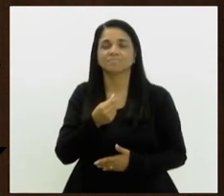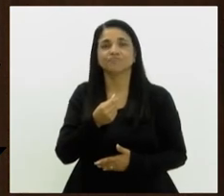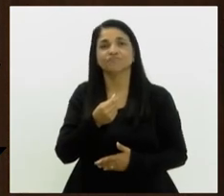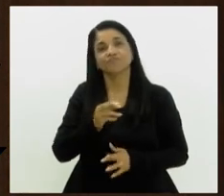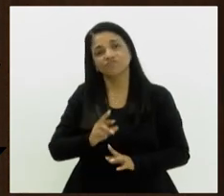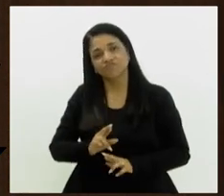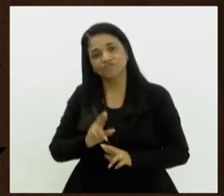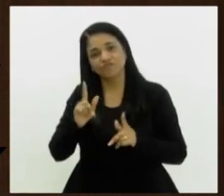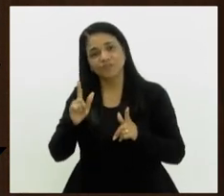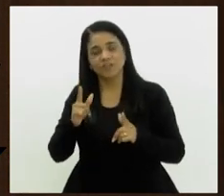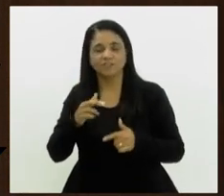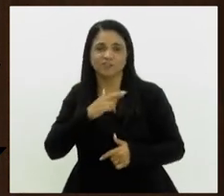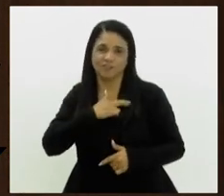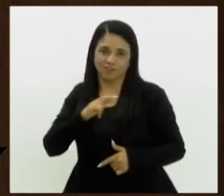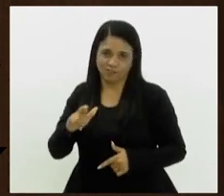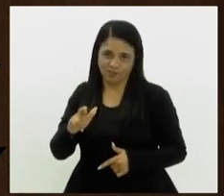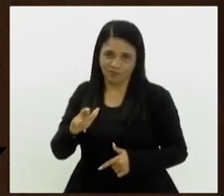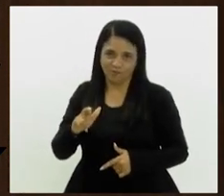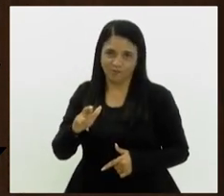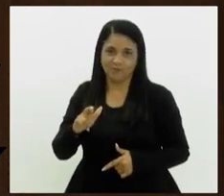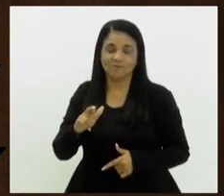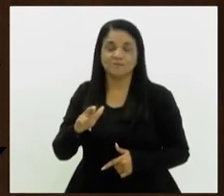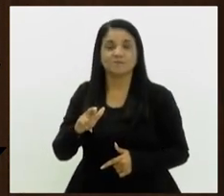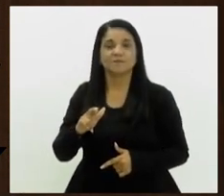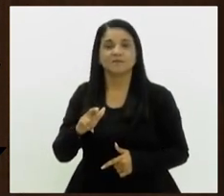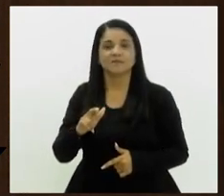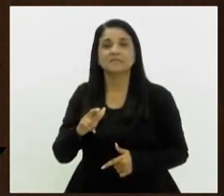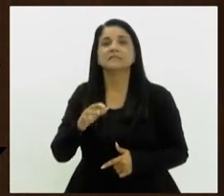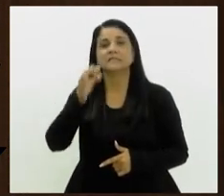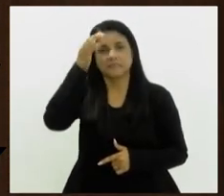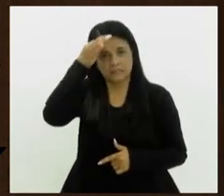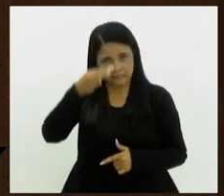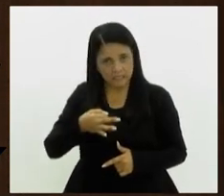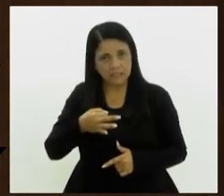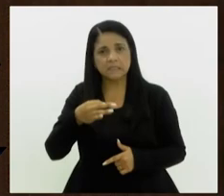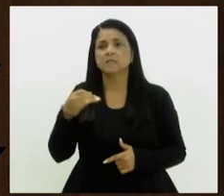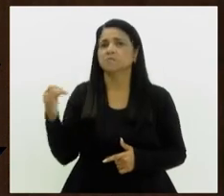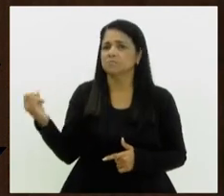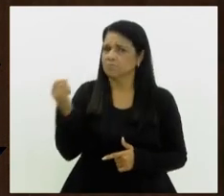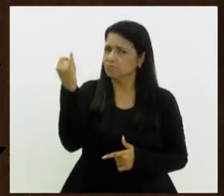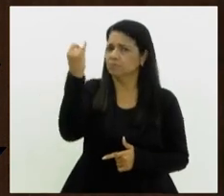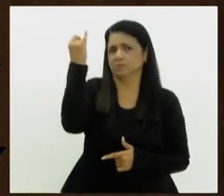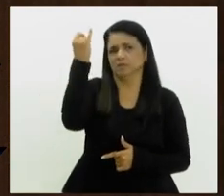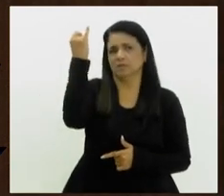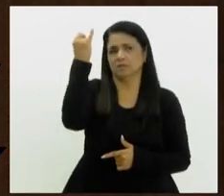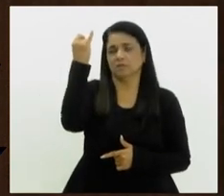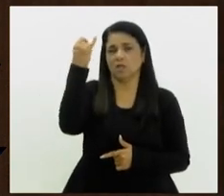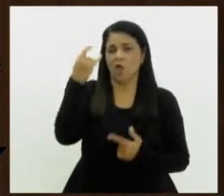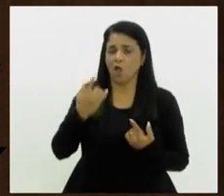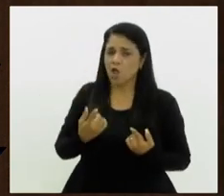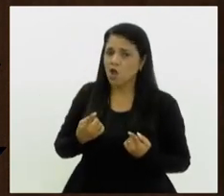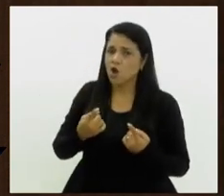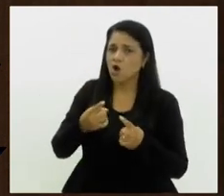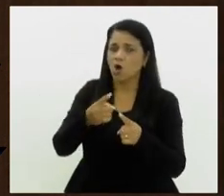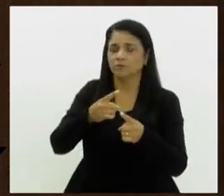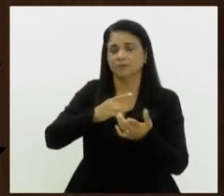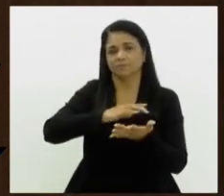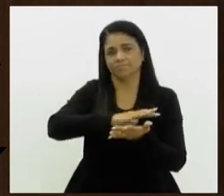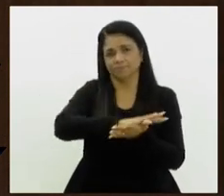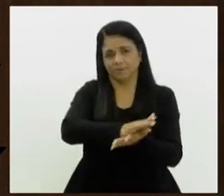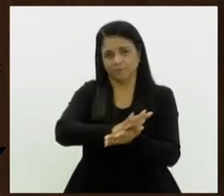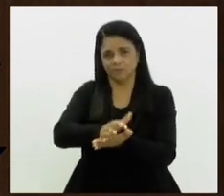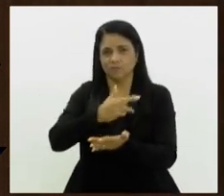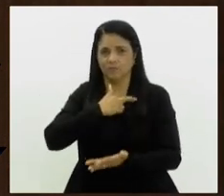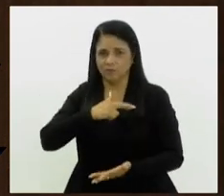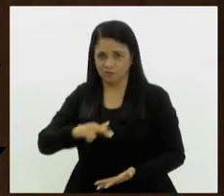de outras religiões, mas que entendem a importância do combate à intolerância religiosa.